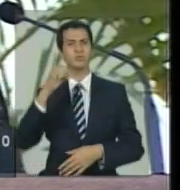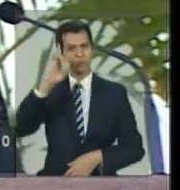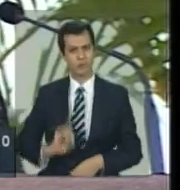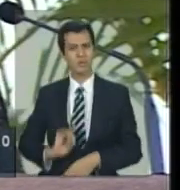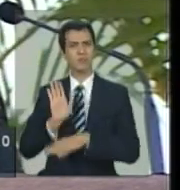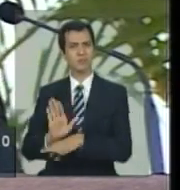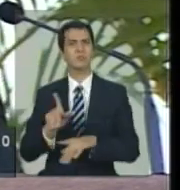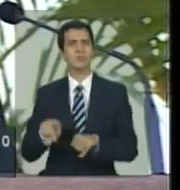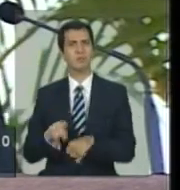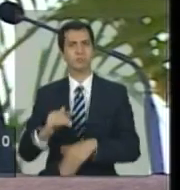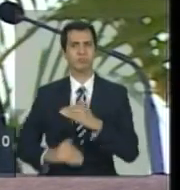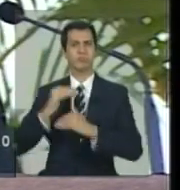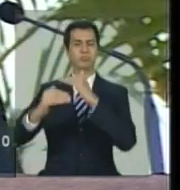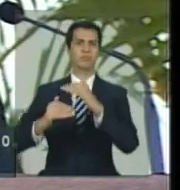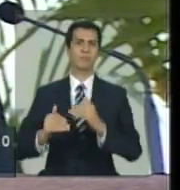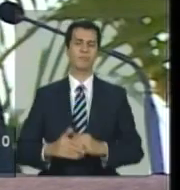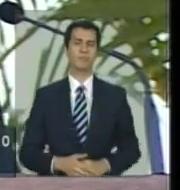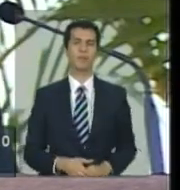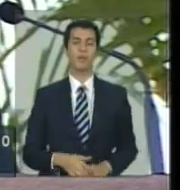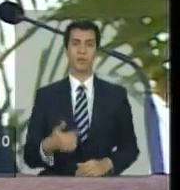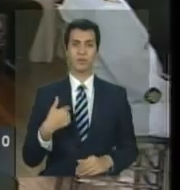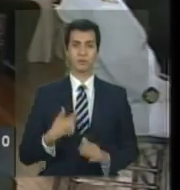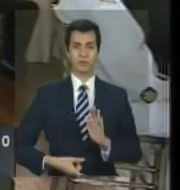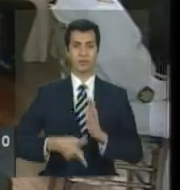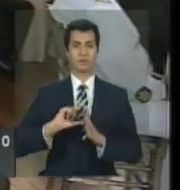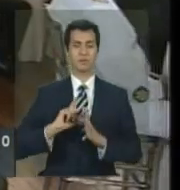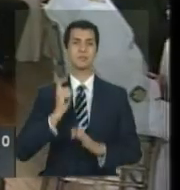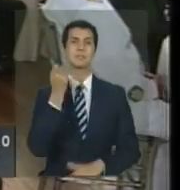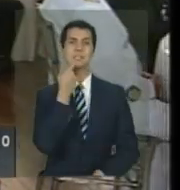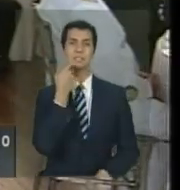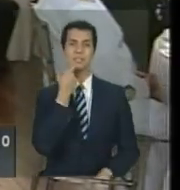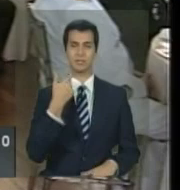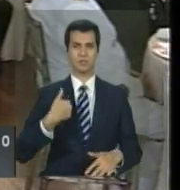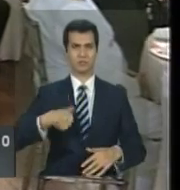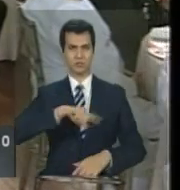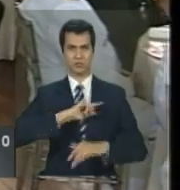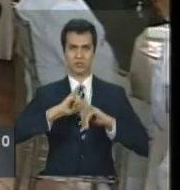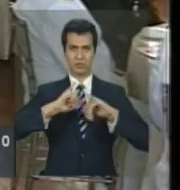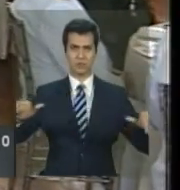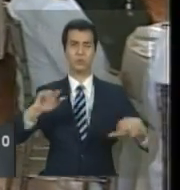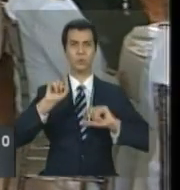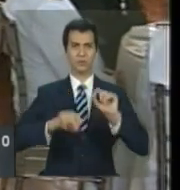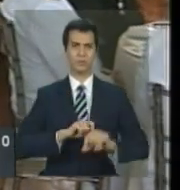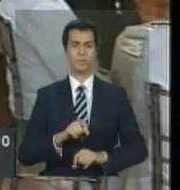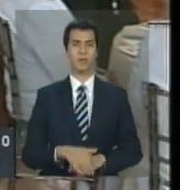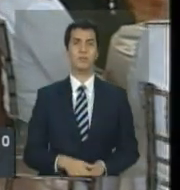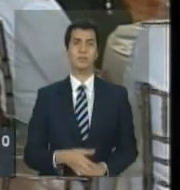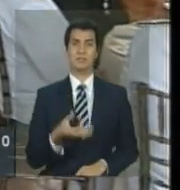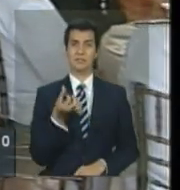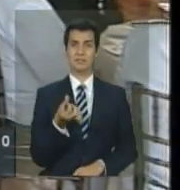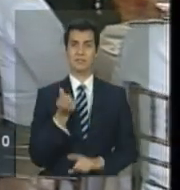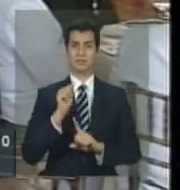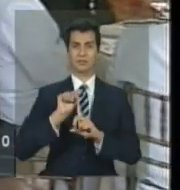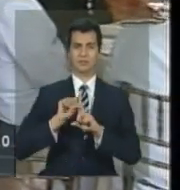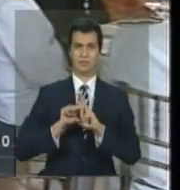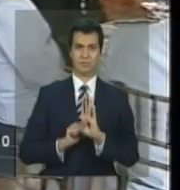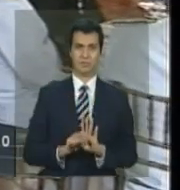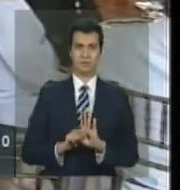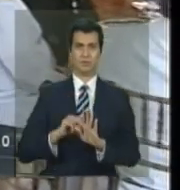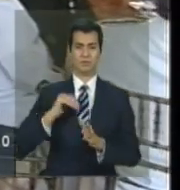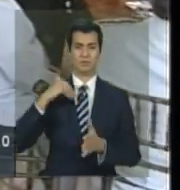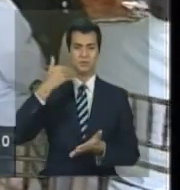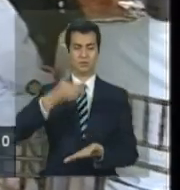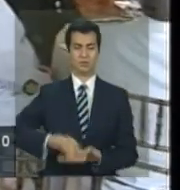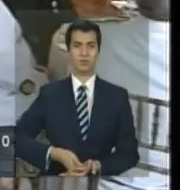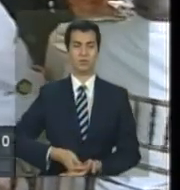compartilhar com vocês um resultado que anunciamos na última sexta-feira. Somente nos 6 primeiros meses